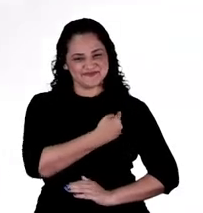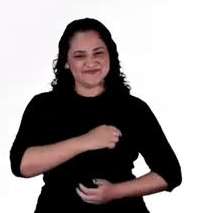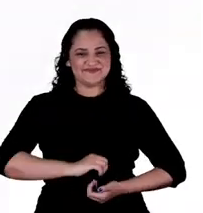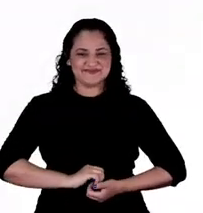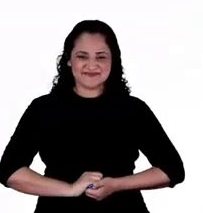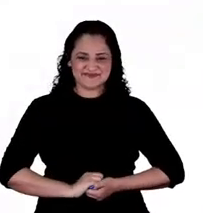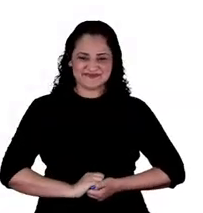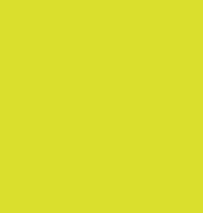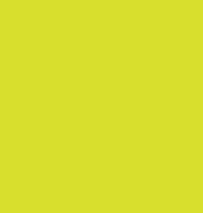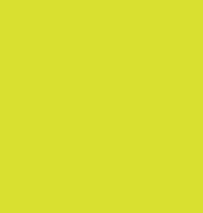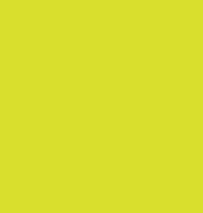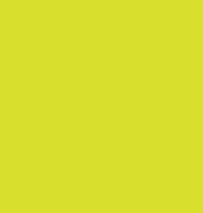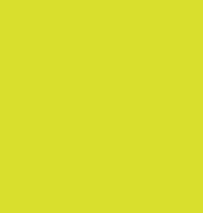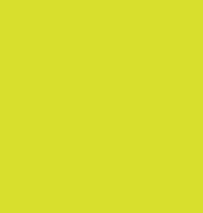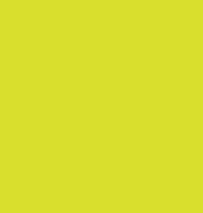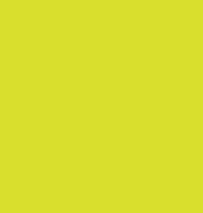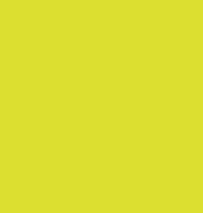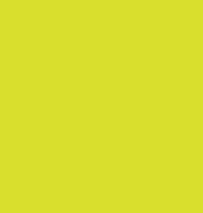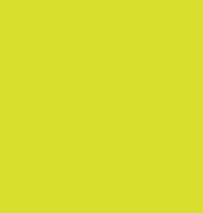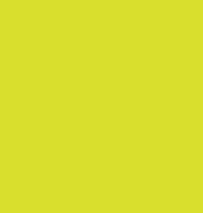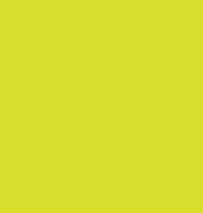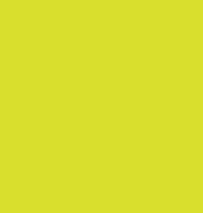que vem da gente